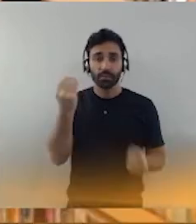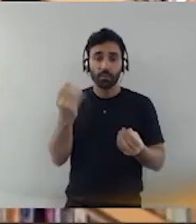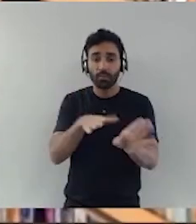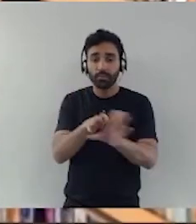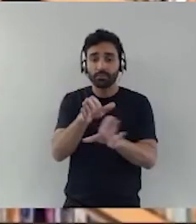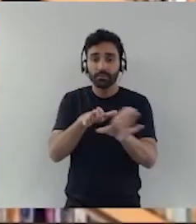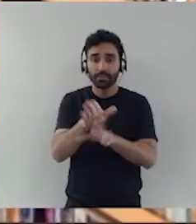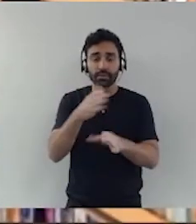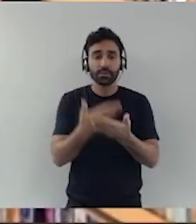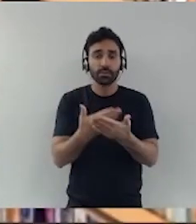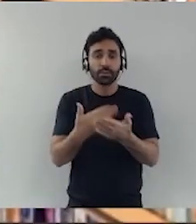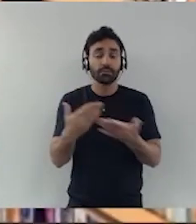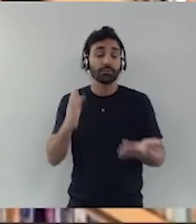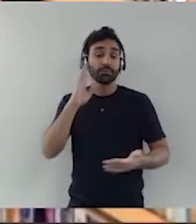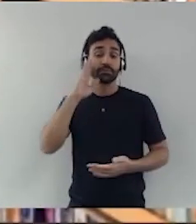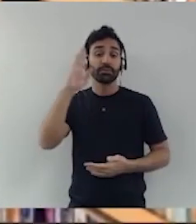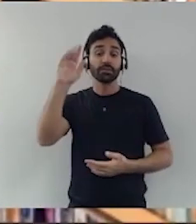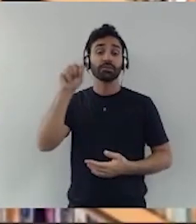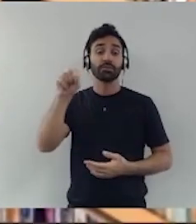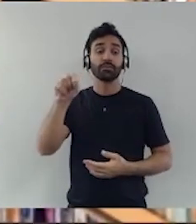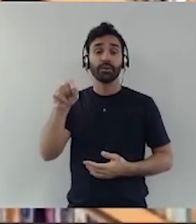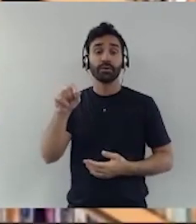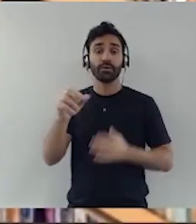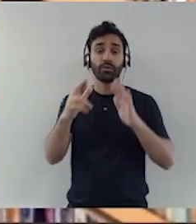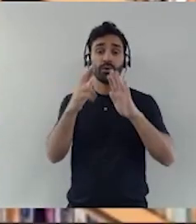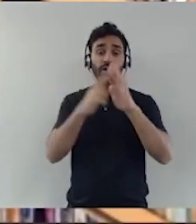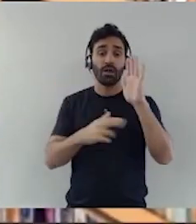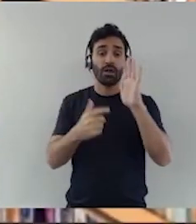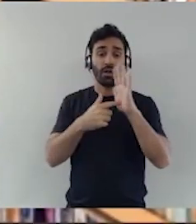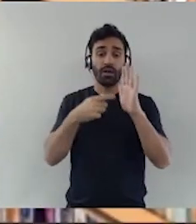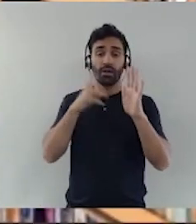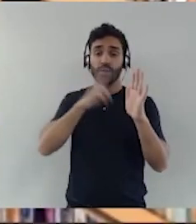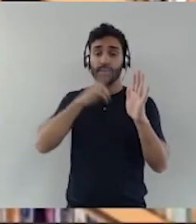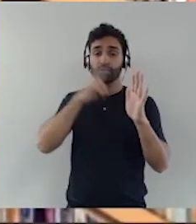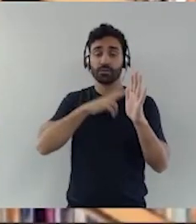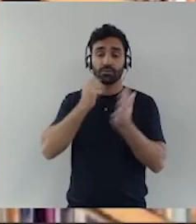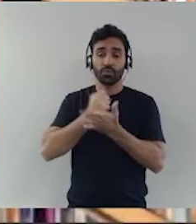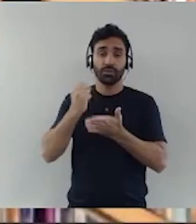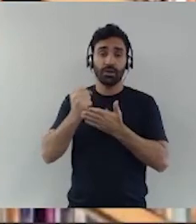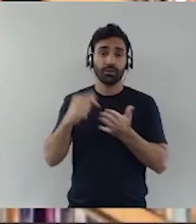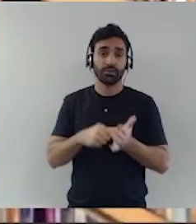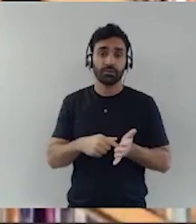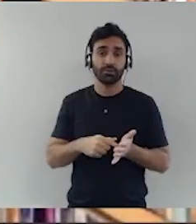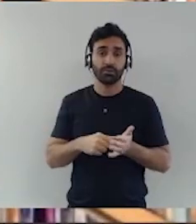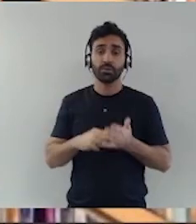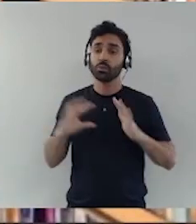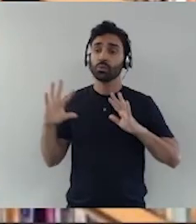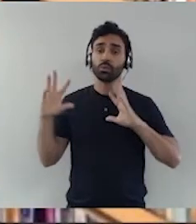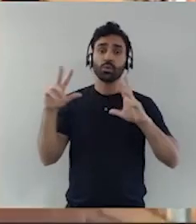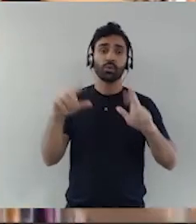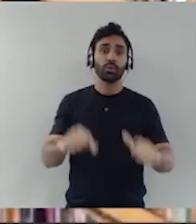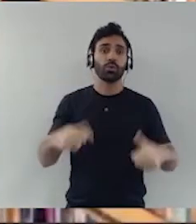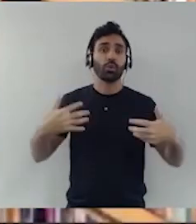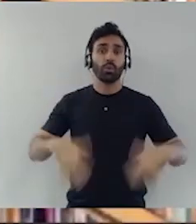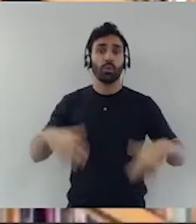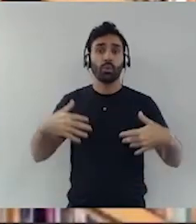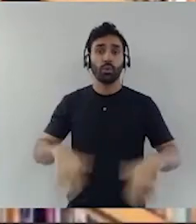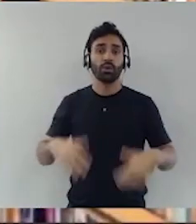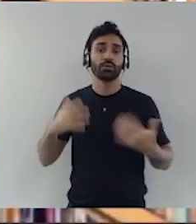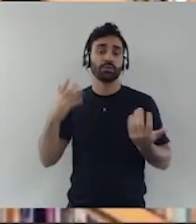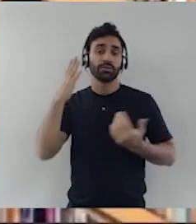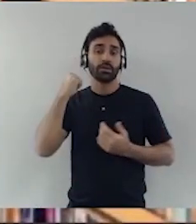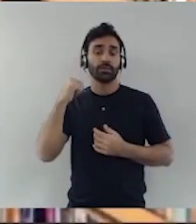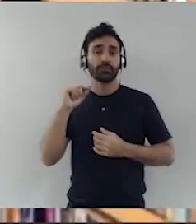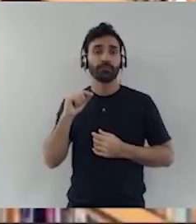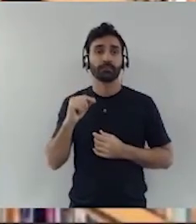nossos gestores, principalmente nesses regimes emergenciais de contratação, que todos ficaram loucos, sabendo.